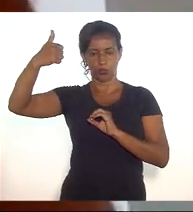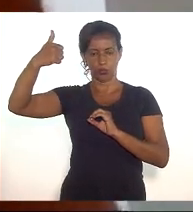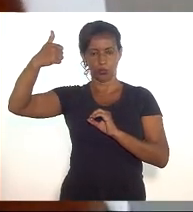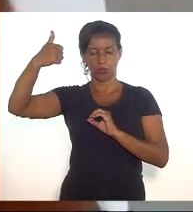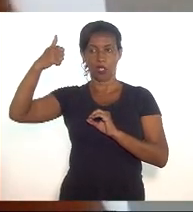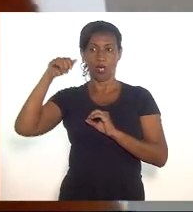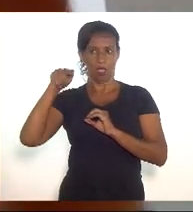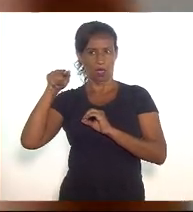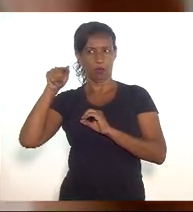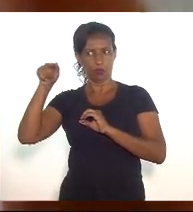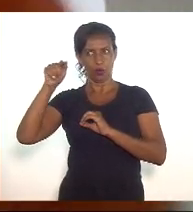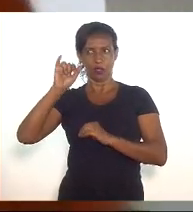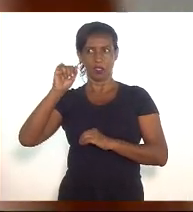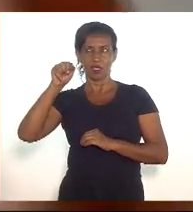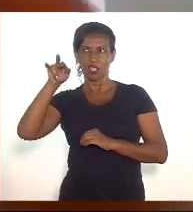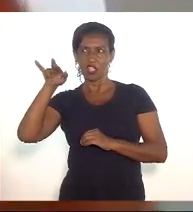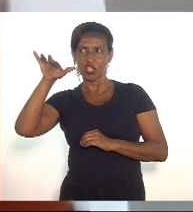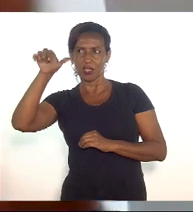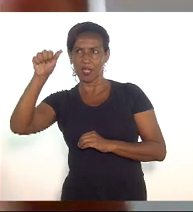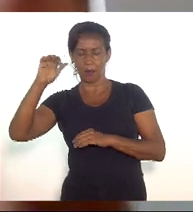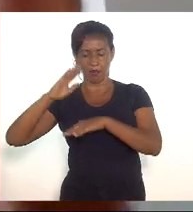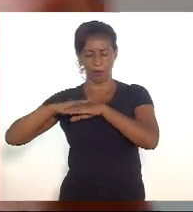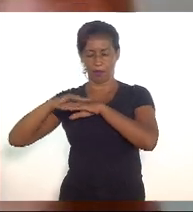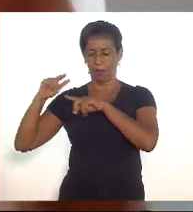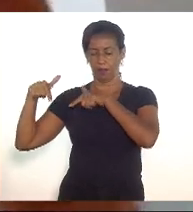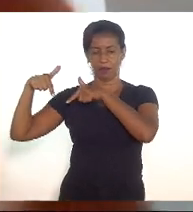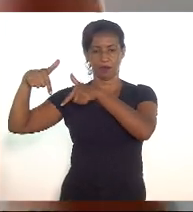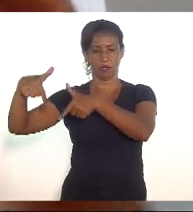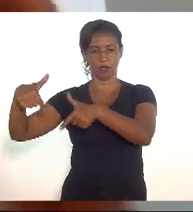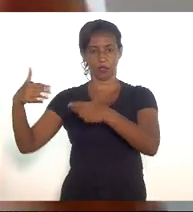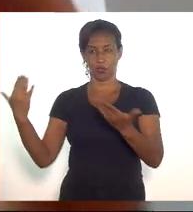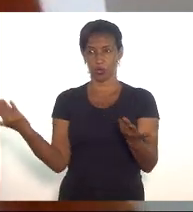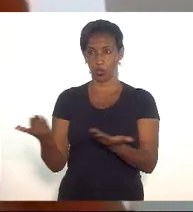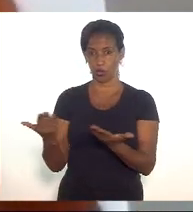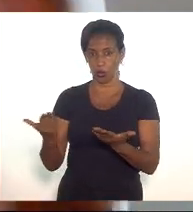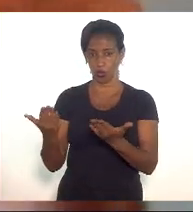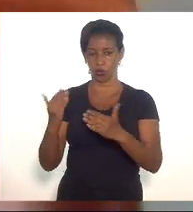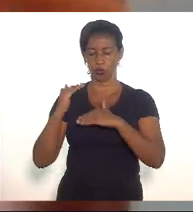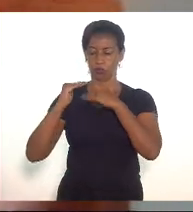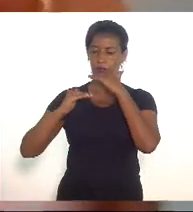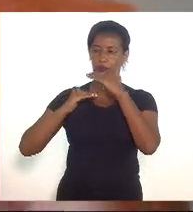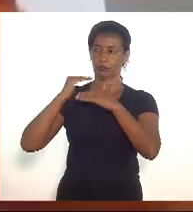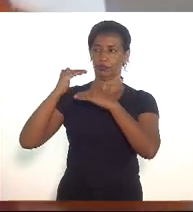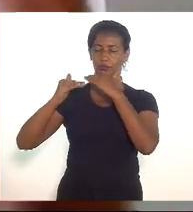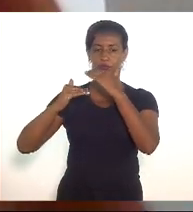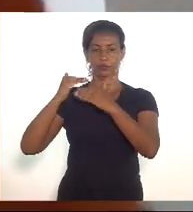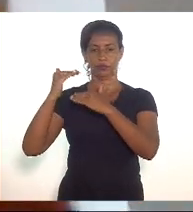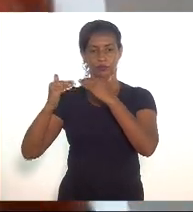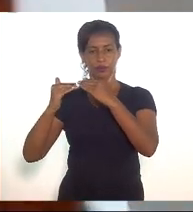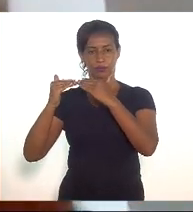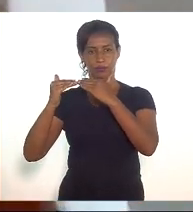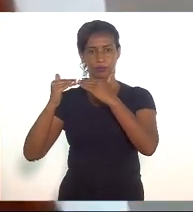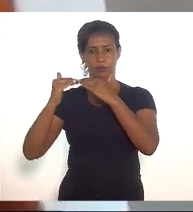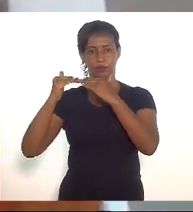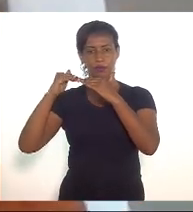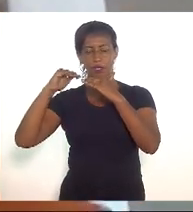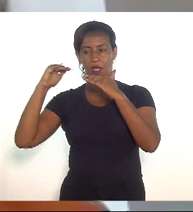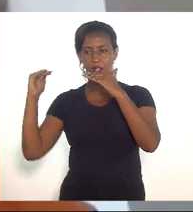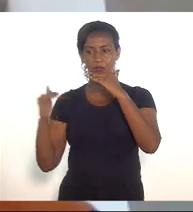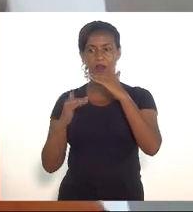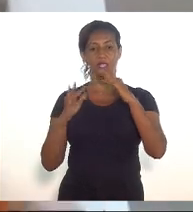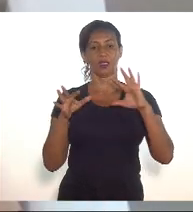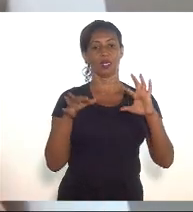é um sistema. Então, todas as ações que hoje nós estamos construindo, elas vão ter que estar